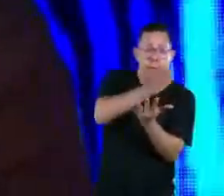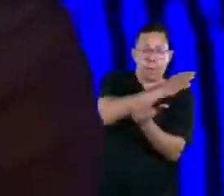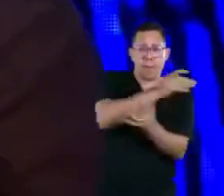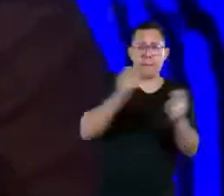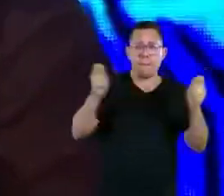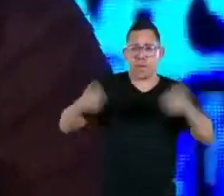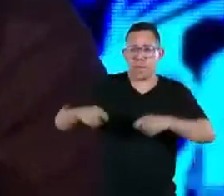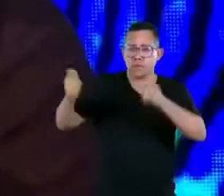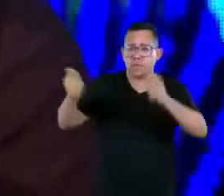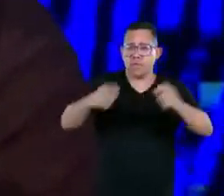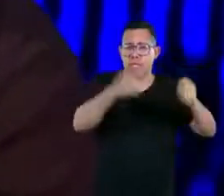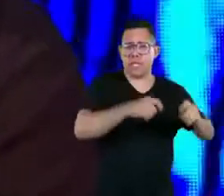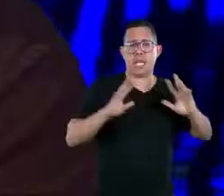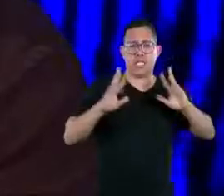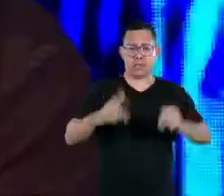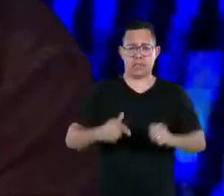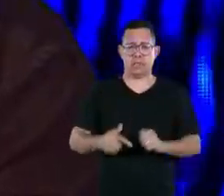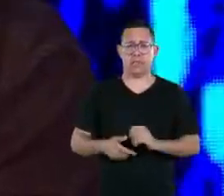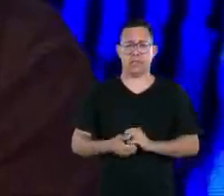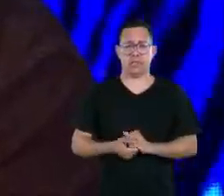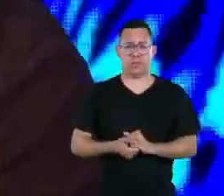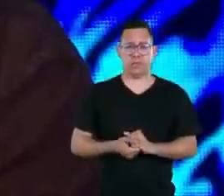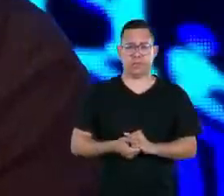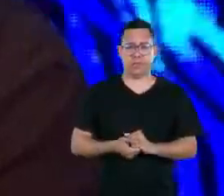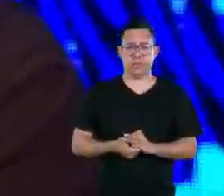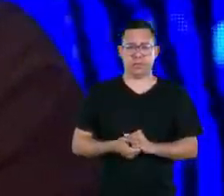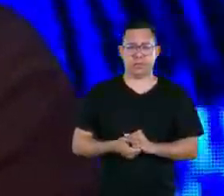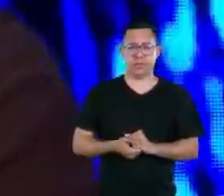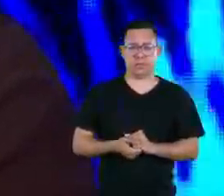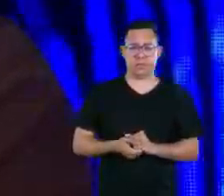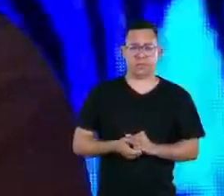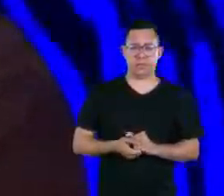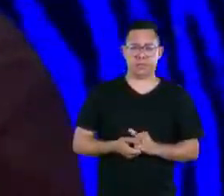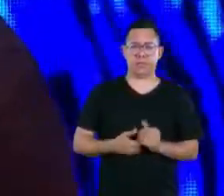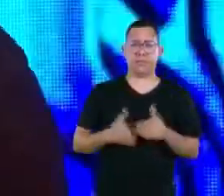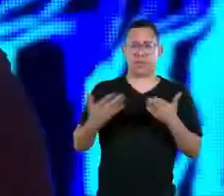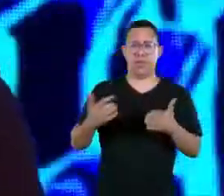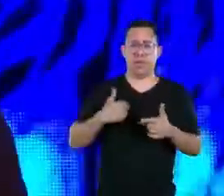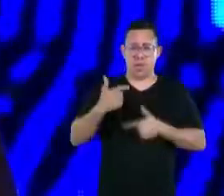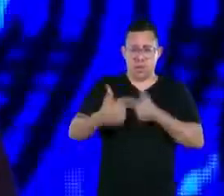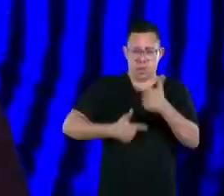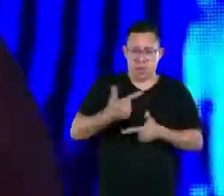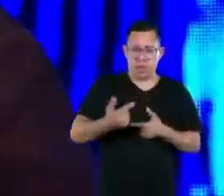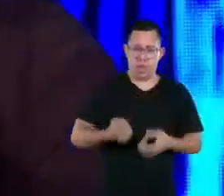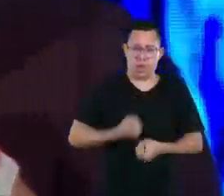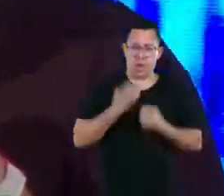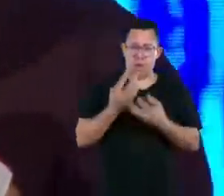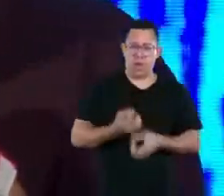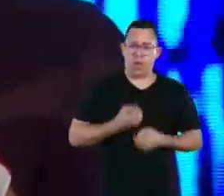previstos, né? E desde então eu tenho trabalhado com a poesia